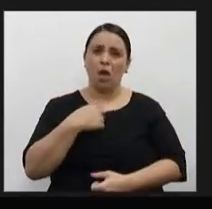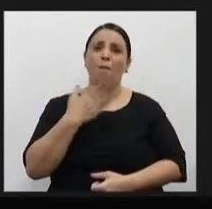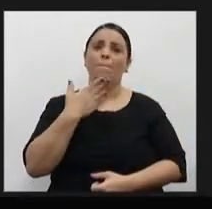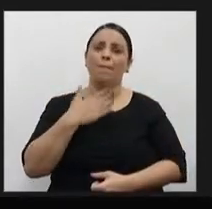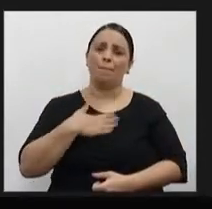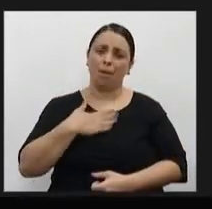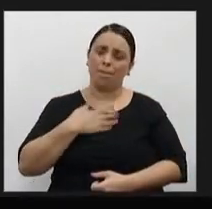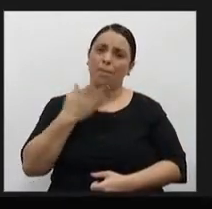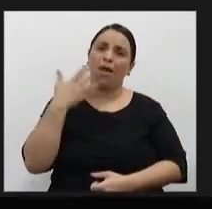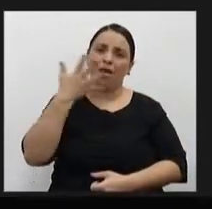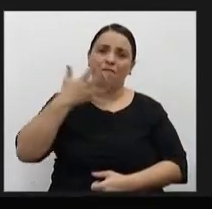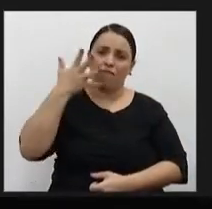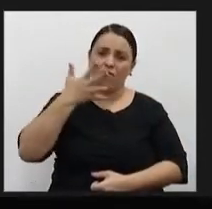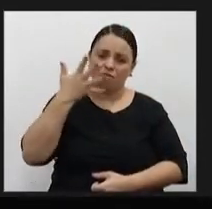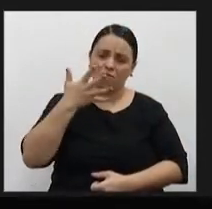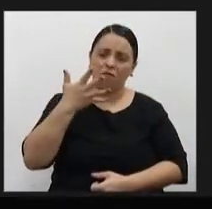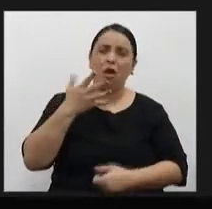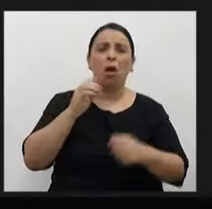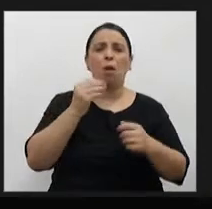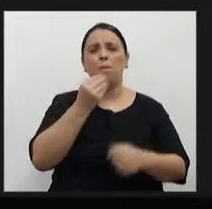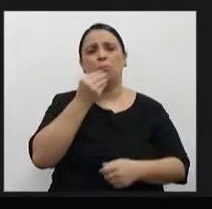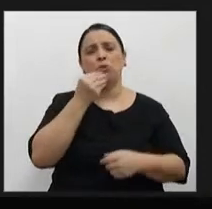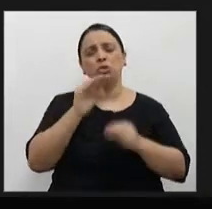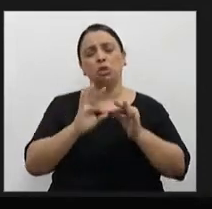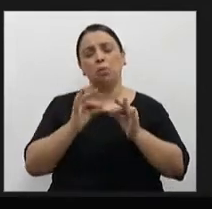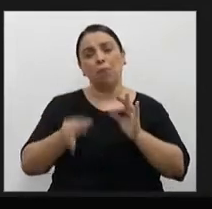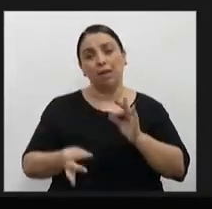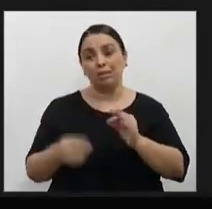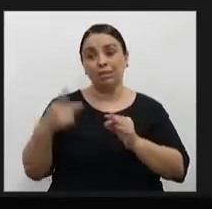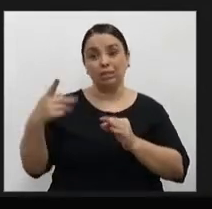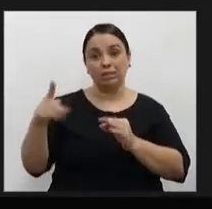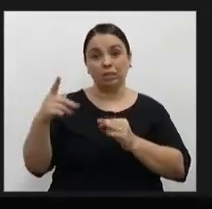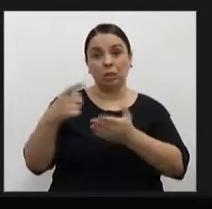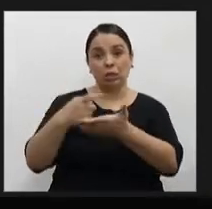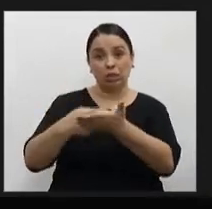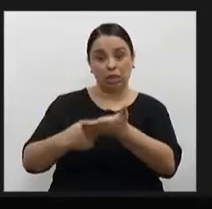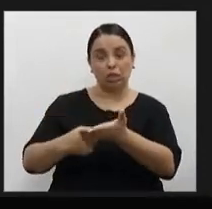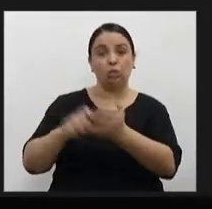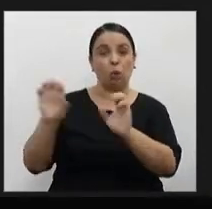o texto dela é muito amplo, mas eu quero citar